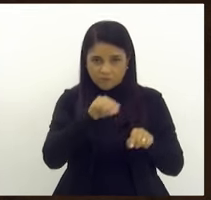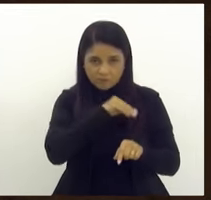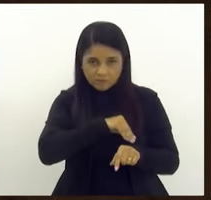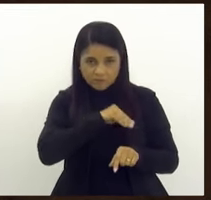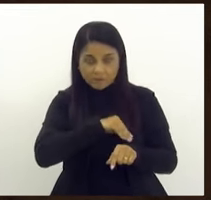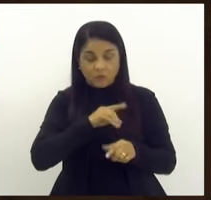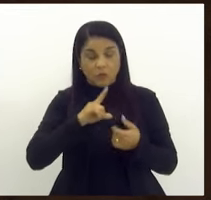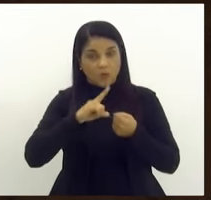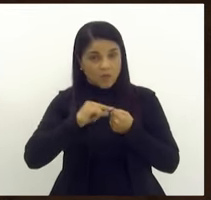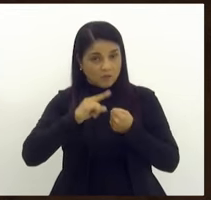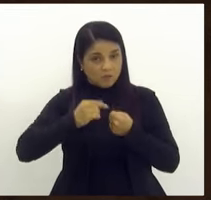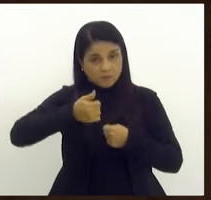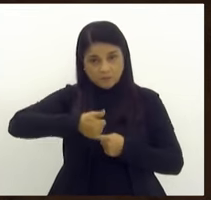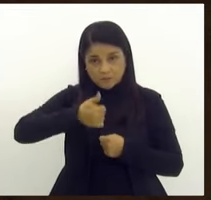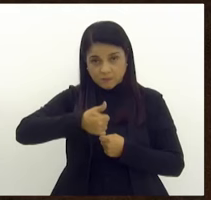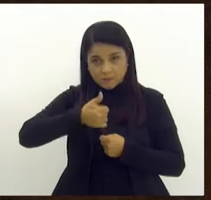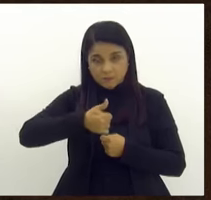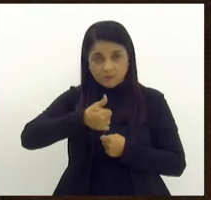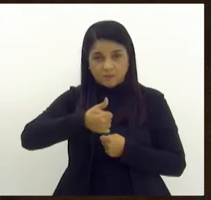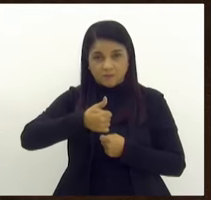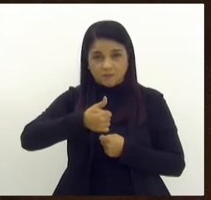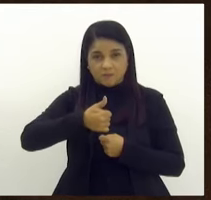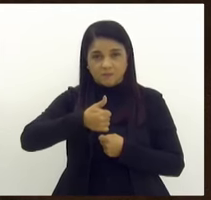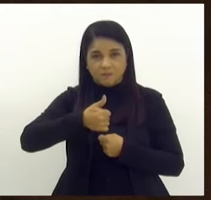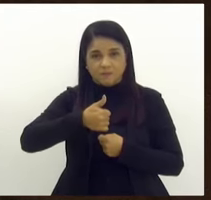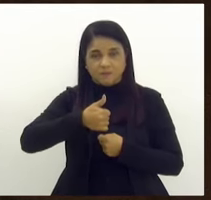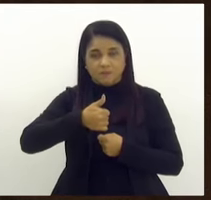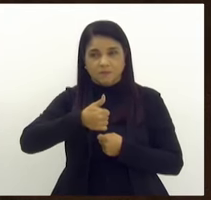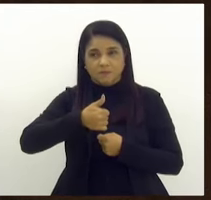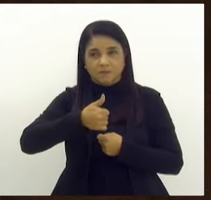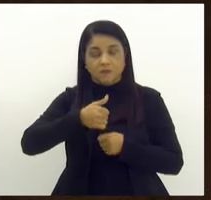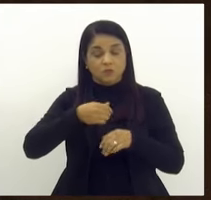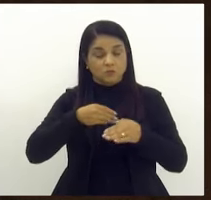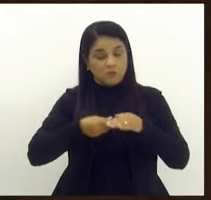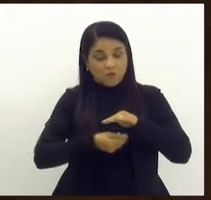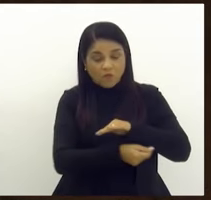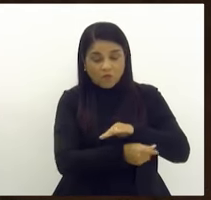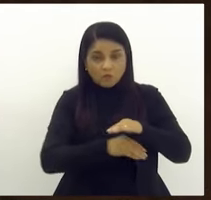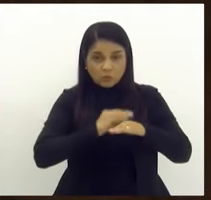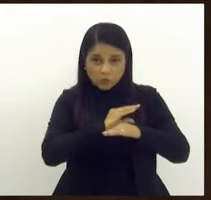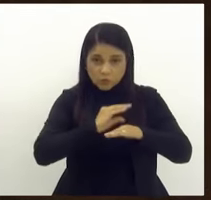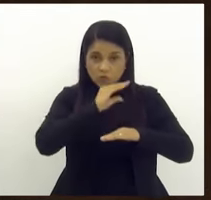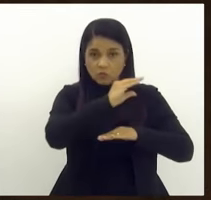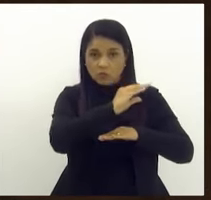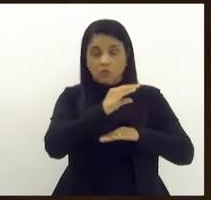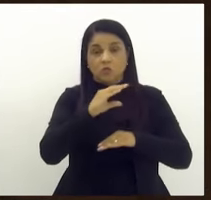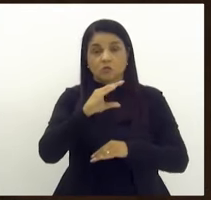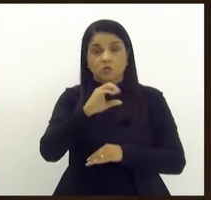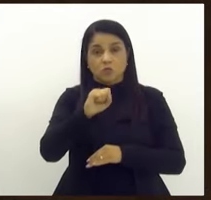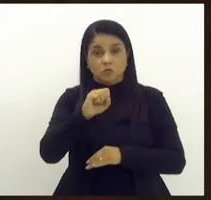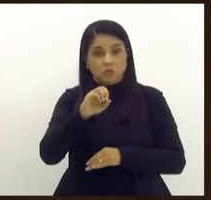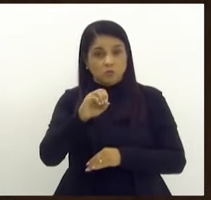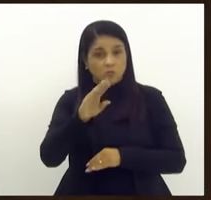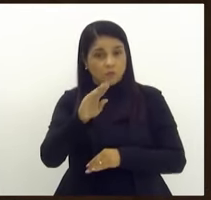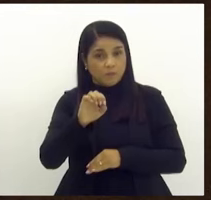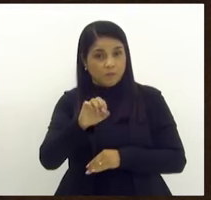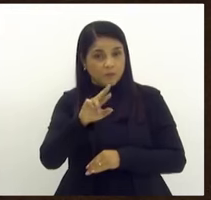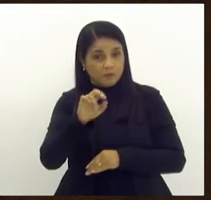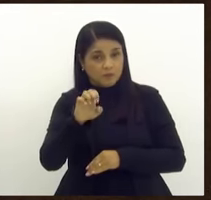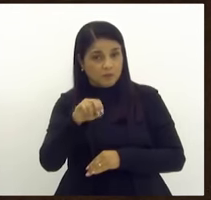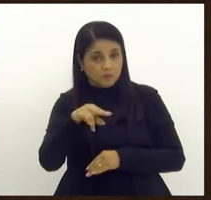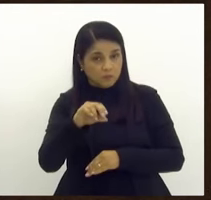artigo primeiro ele constitui o fundo soberano com as seguintes